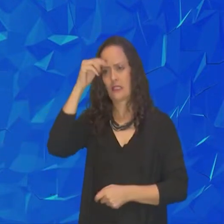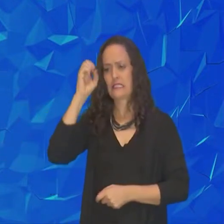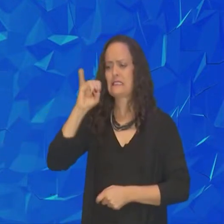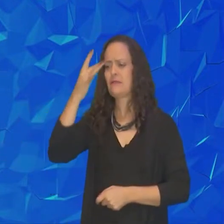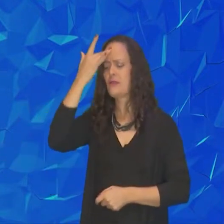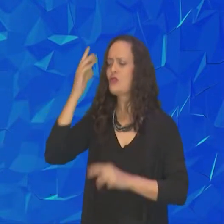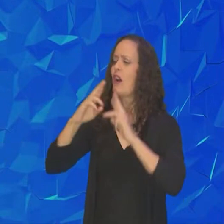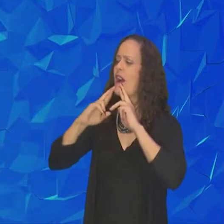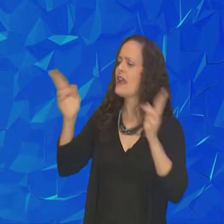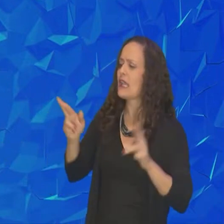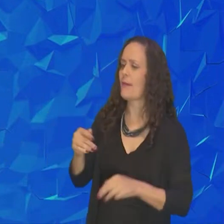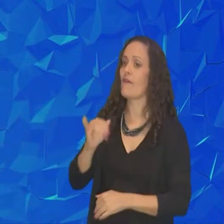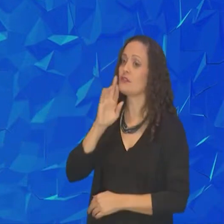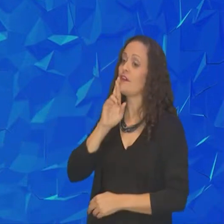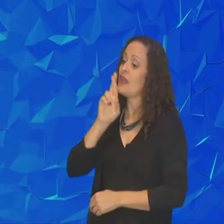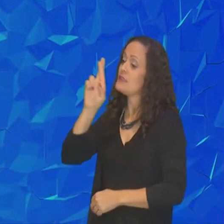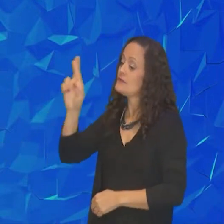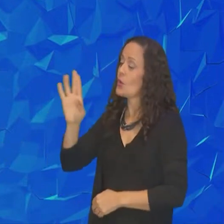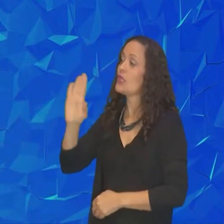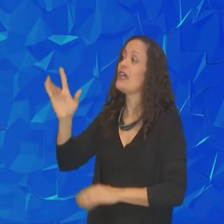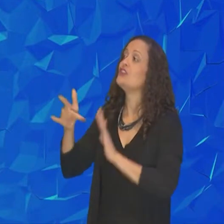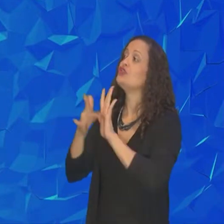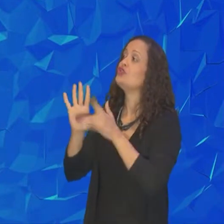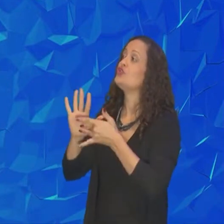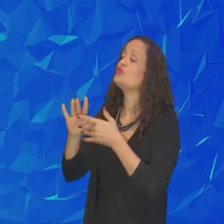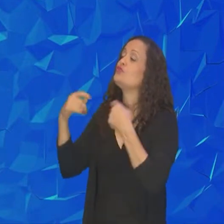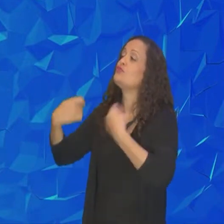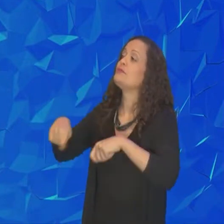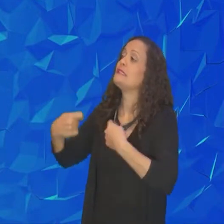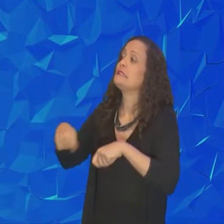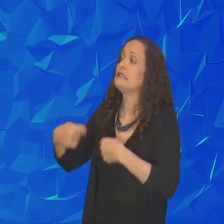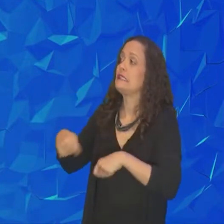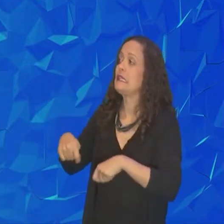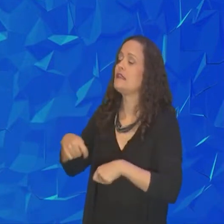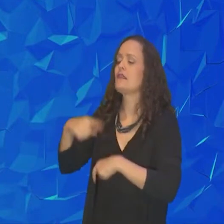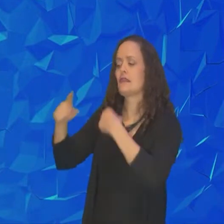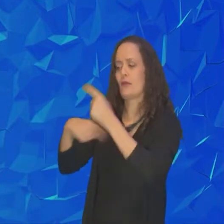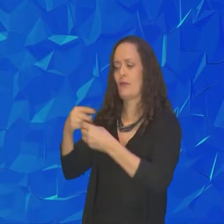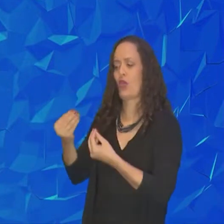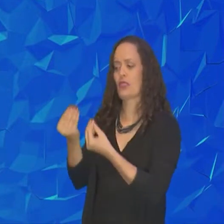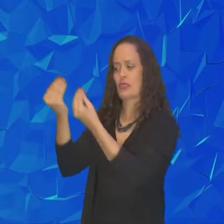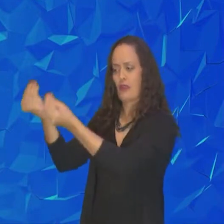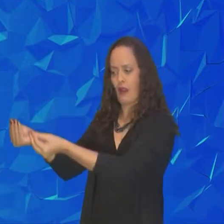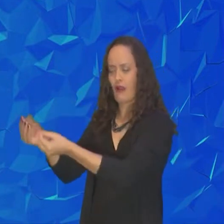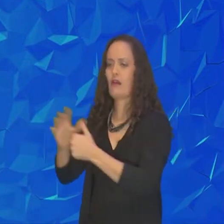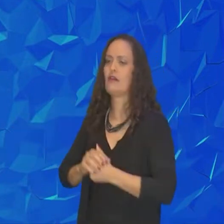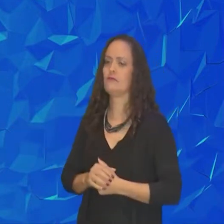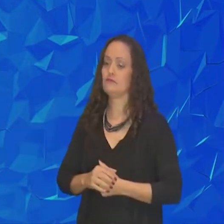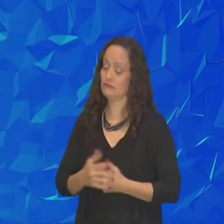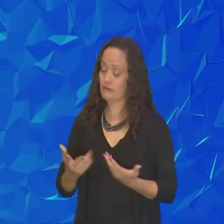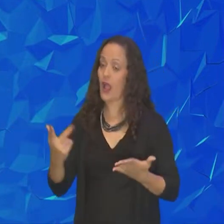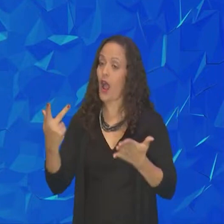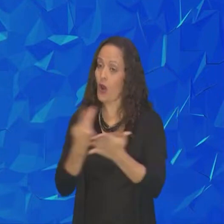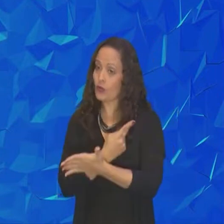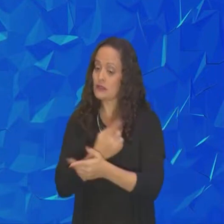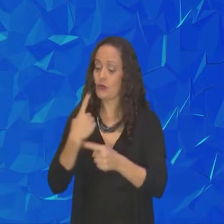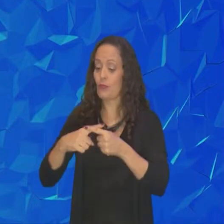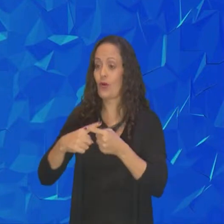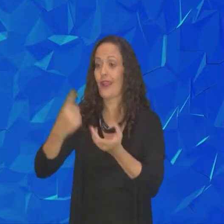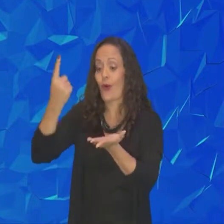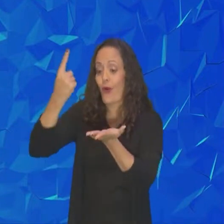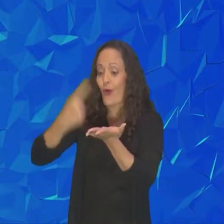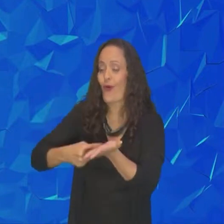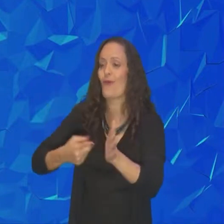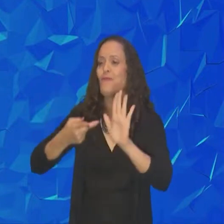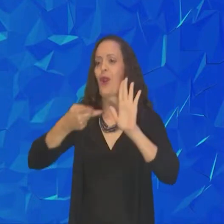coisa, respondei-lhe que o Senhor precisa deles e logo os enviará. Ora, isto aconteceu para se cumprir o que foi